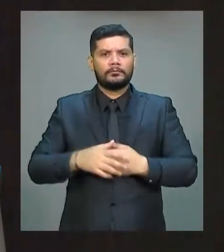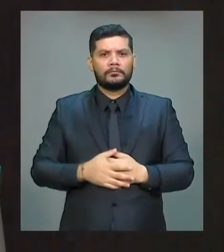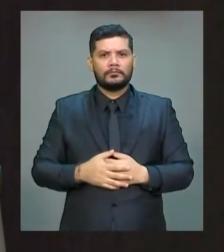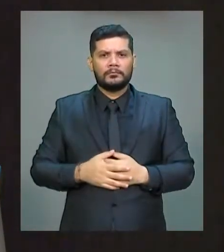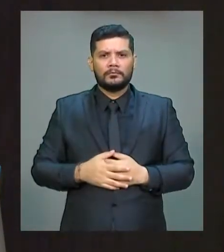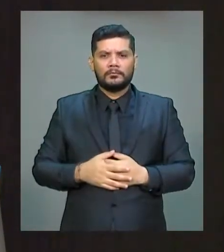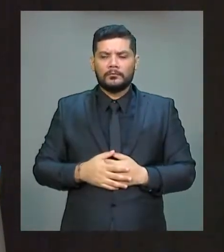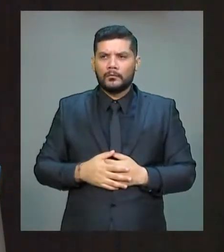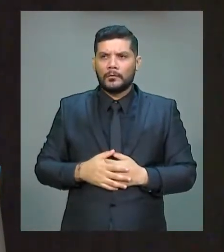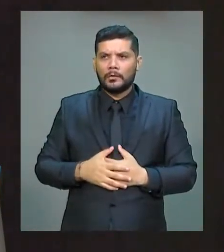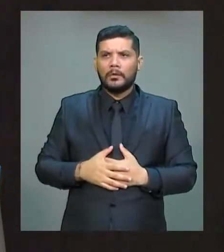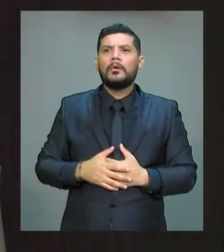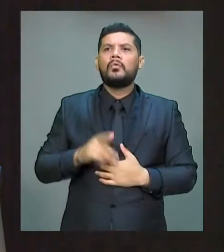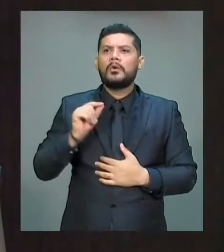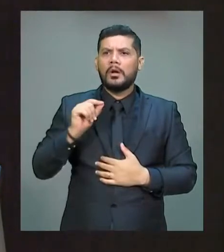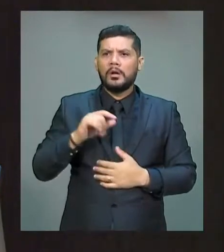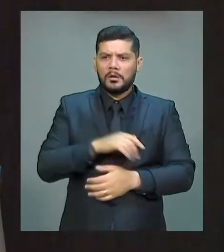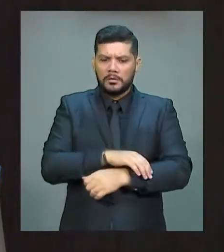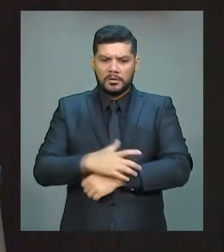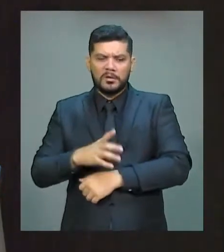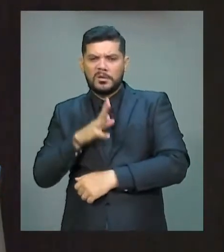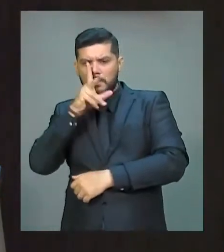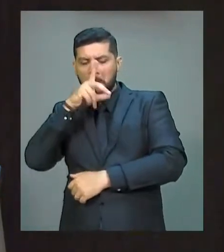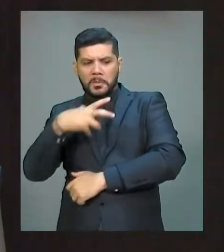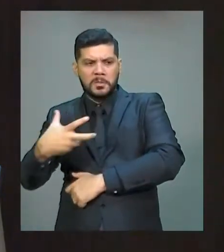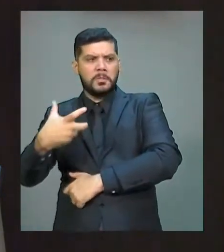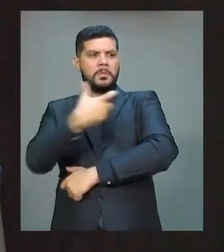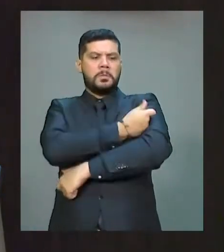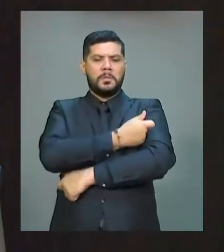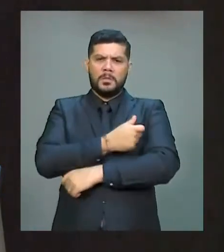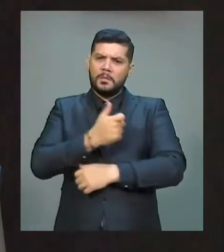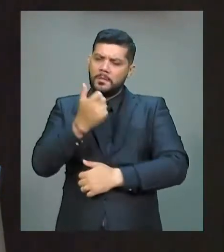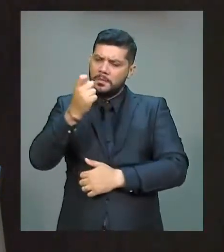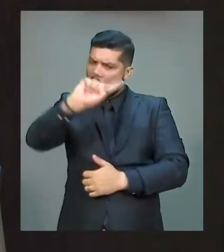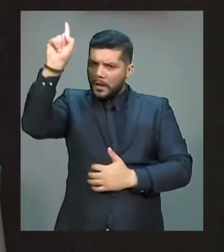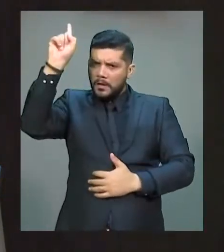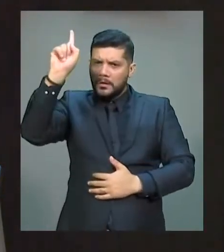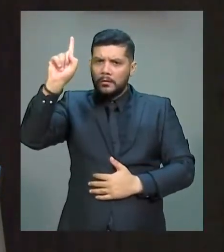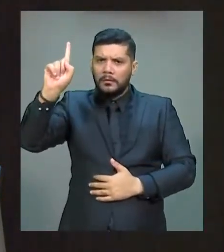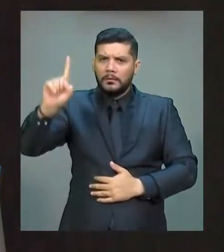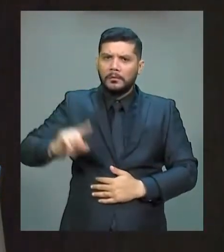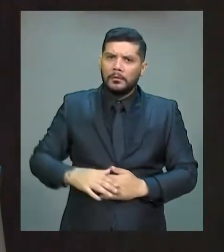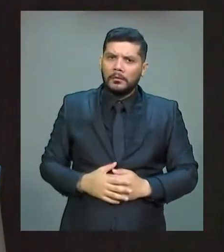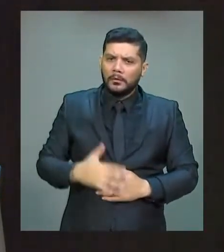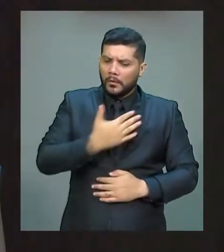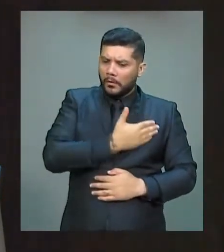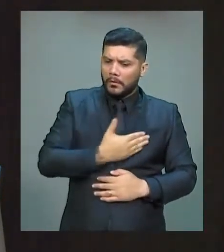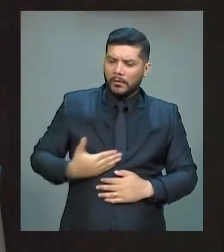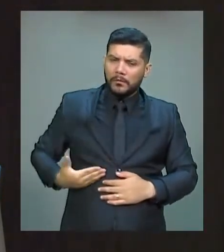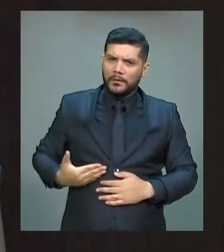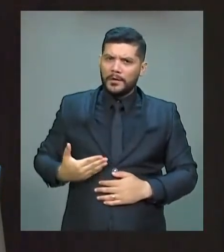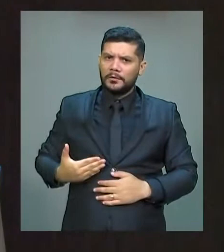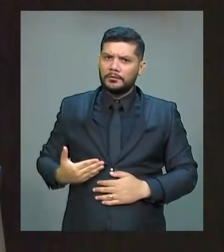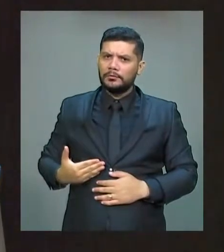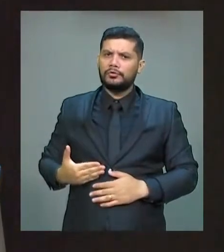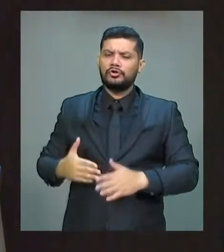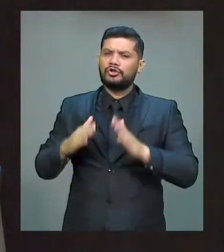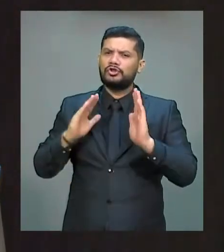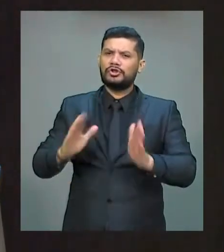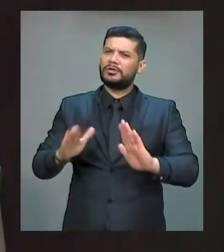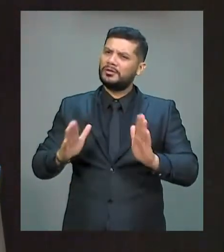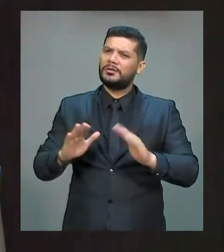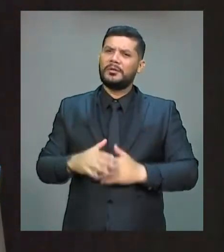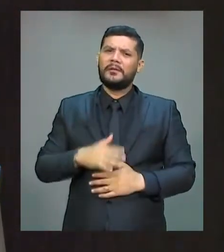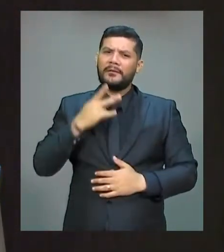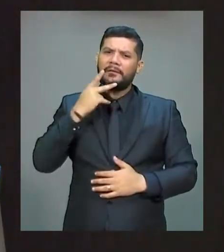tá ok? Também dizia Bolsonaro, um governo que ficou reiteradamente utilizando a